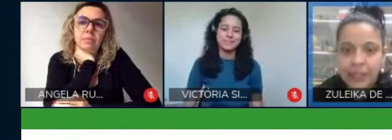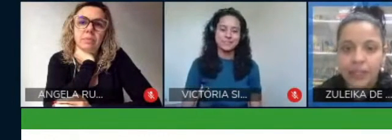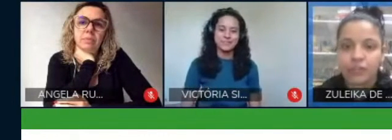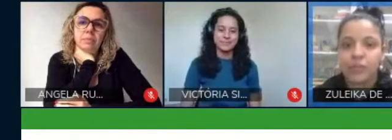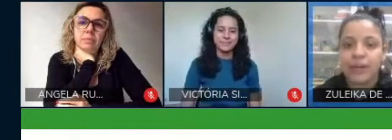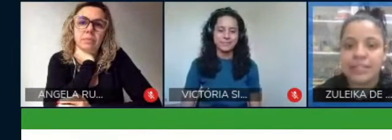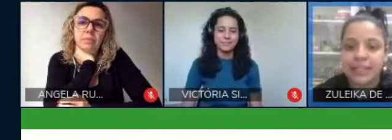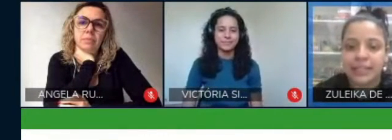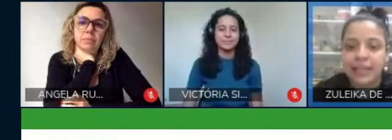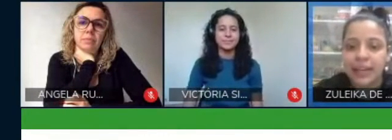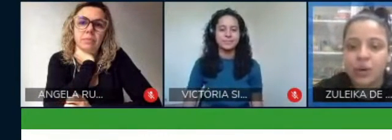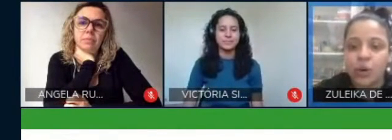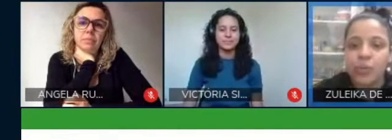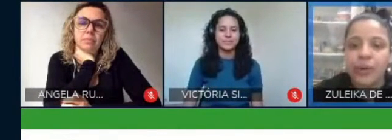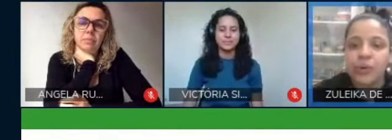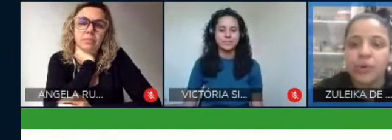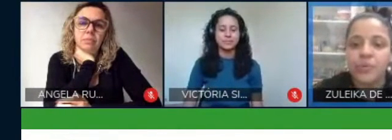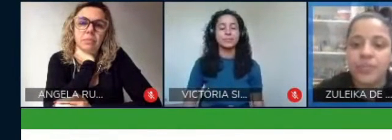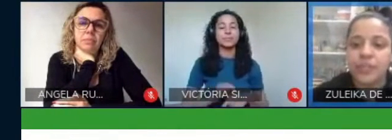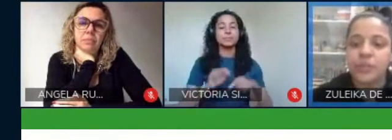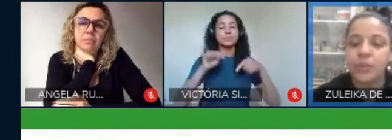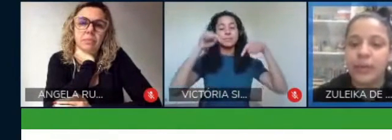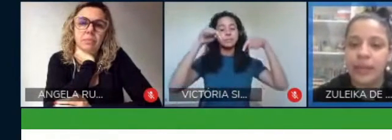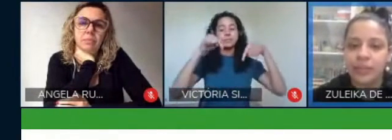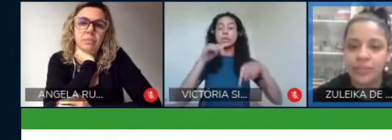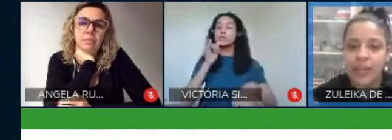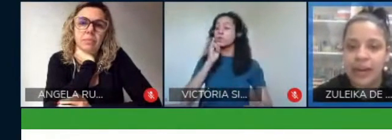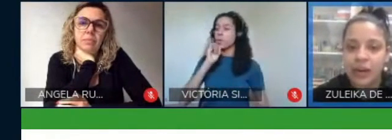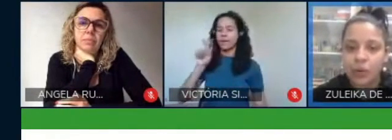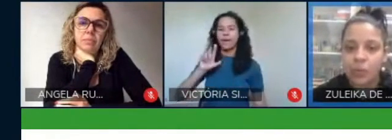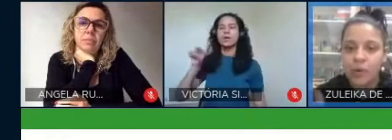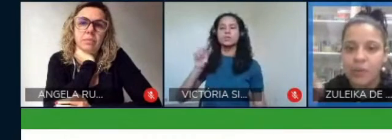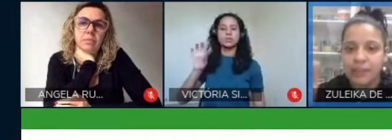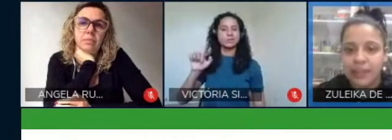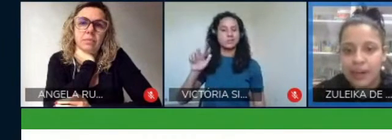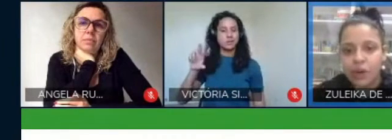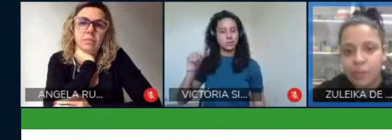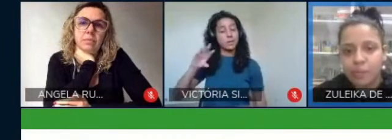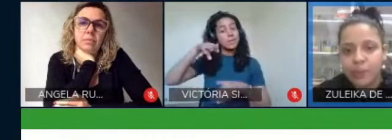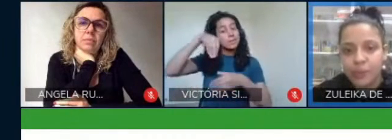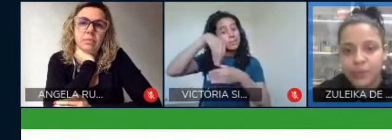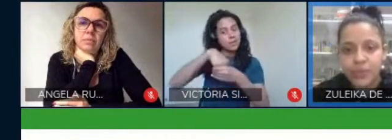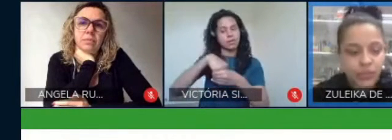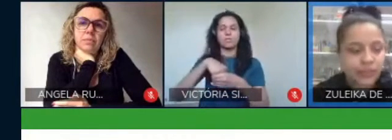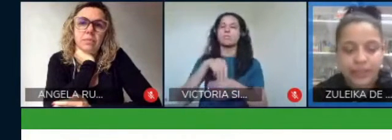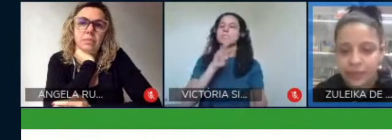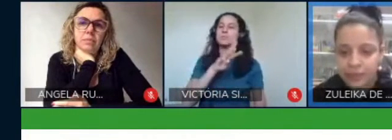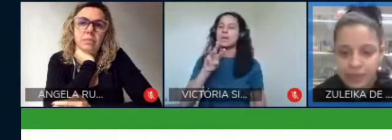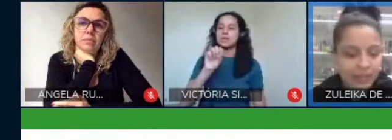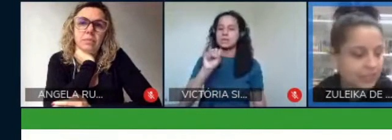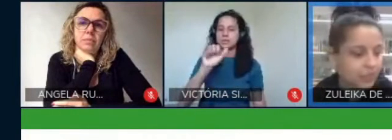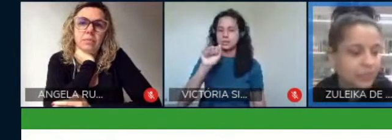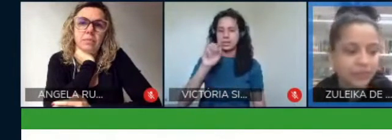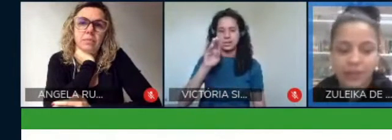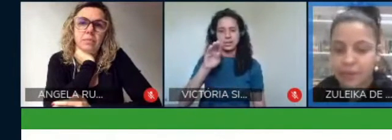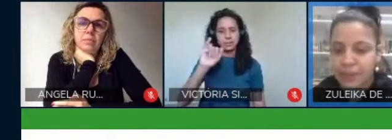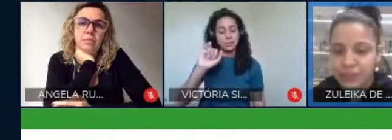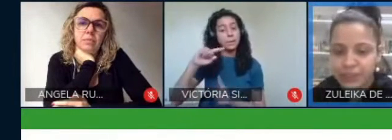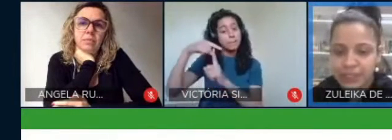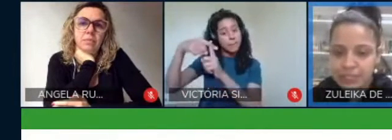Aqui, essa aqui é como eu consigo enviar o meu material pro Zotero,